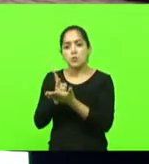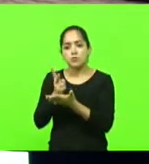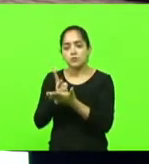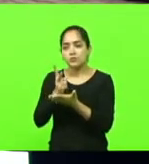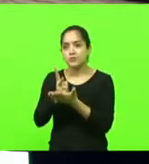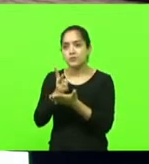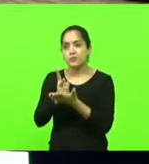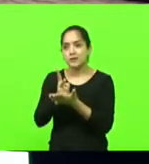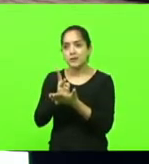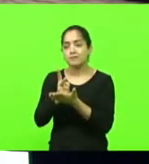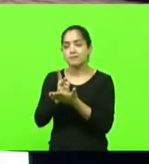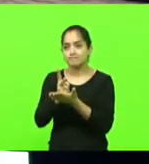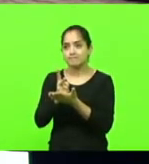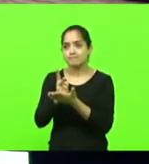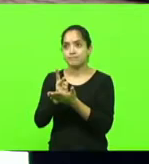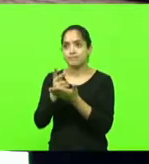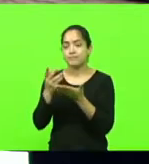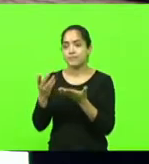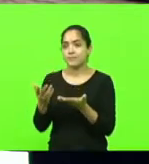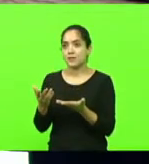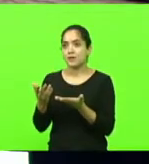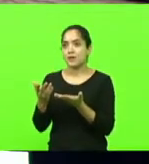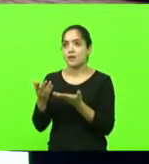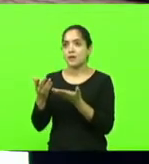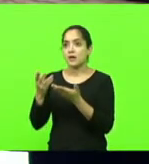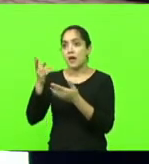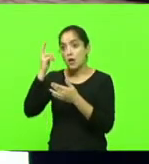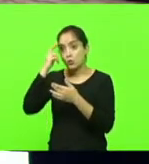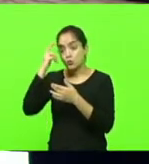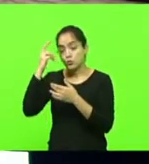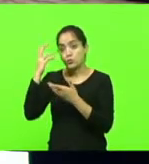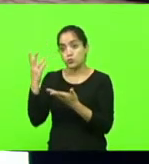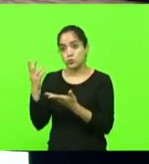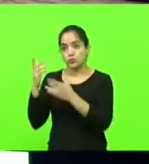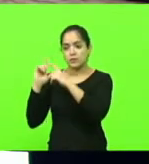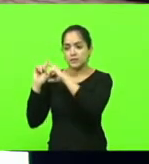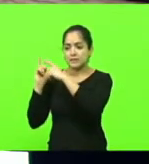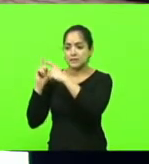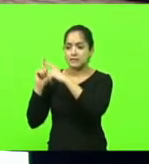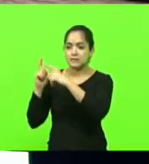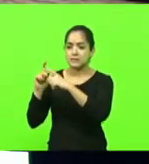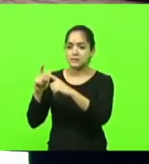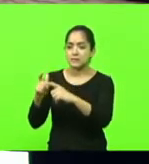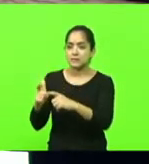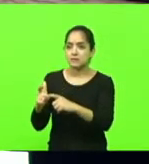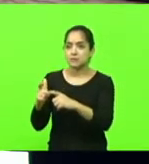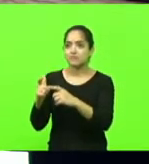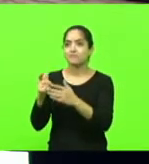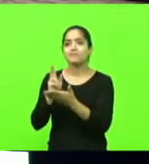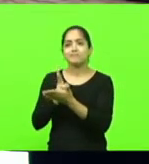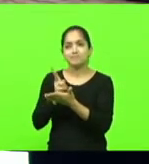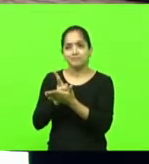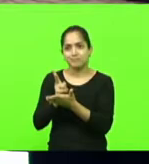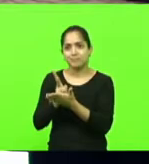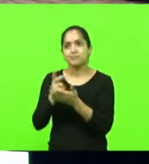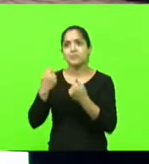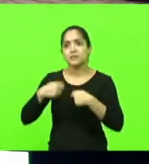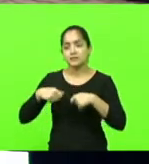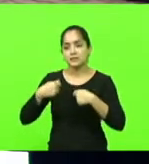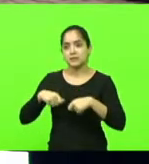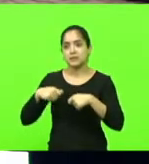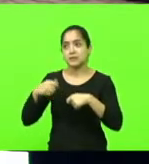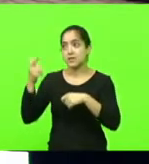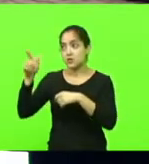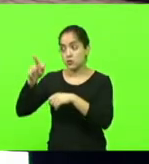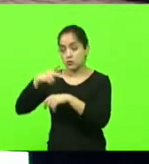alguns deputados já aqui, uma cultura que é centenária e que a gente deve manter, e que em outros países, inclusive